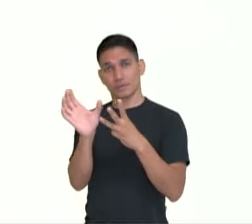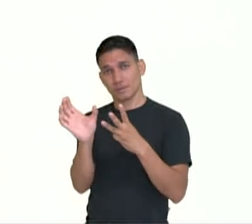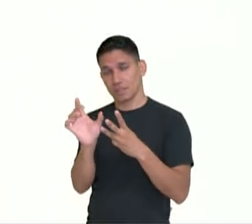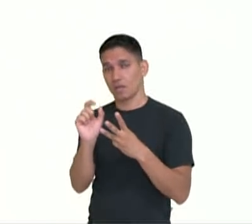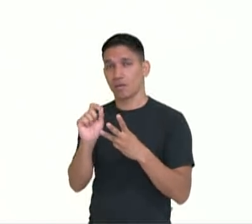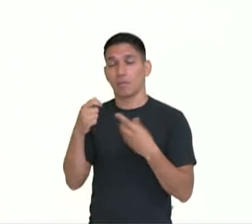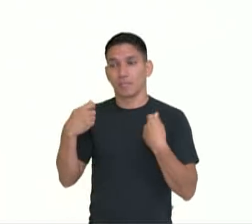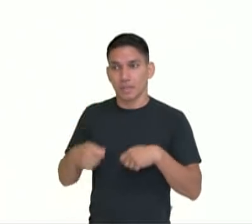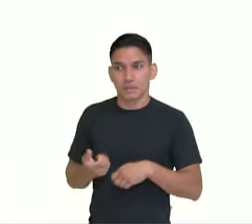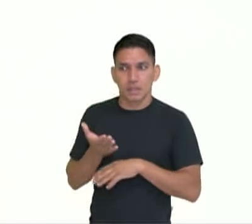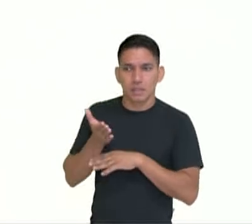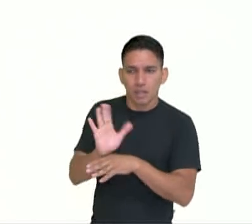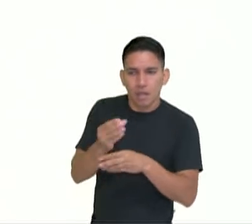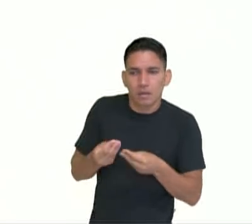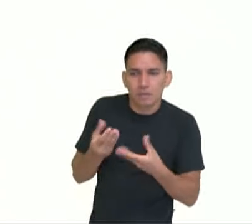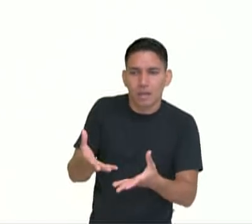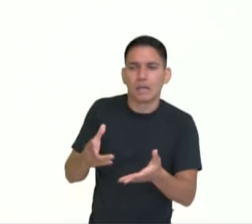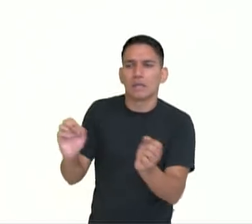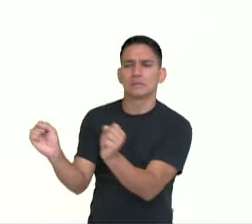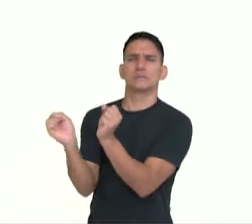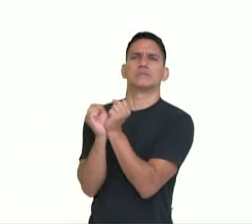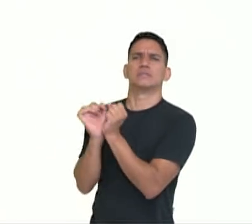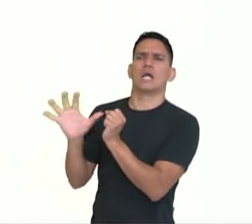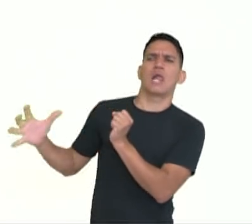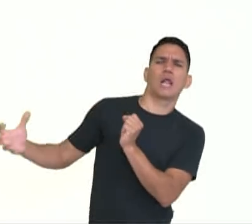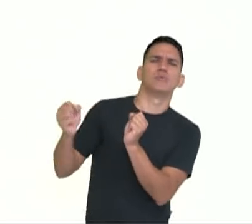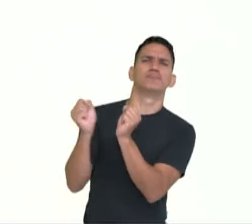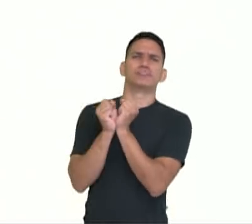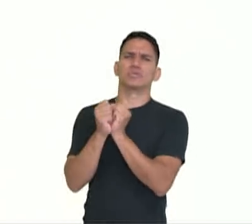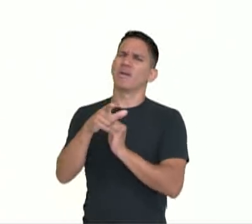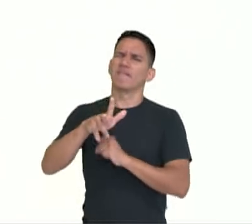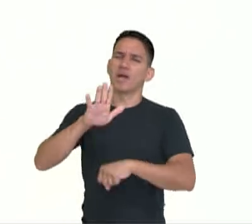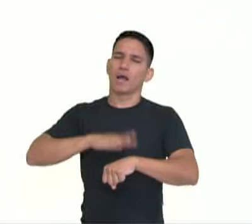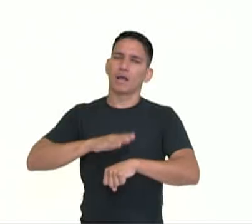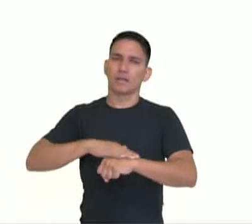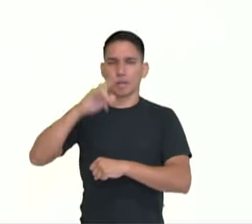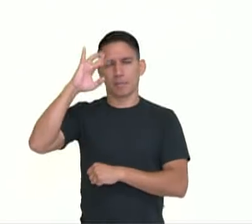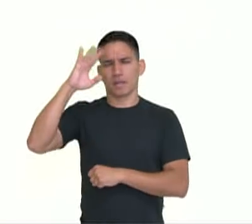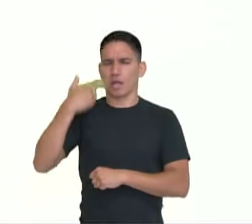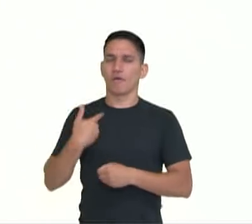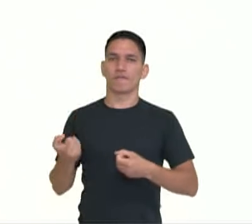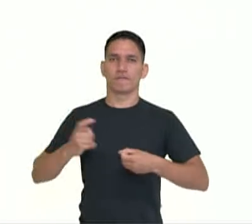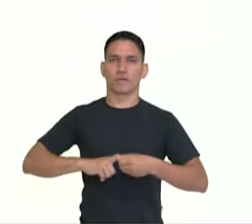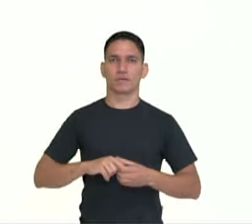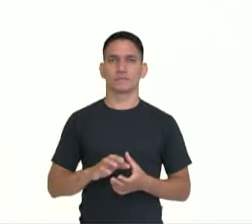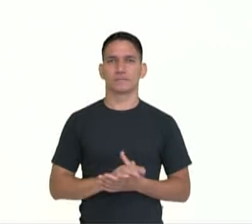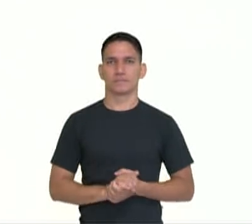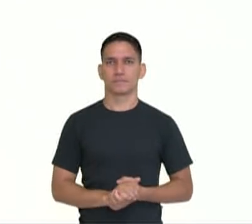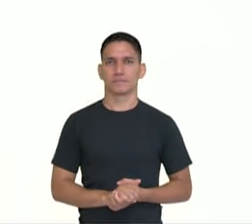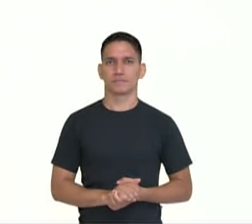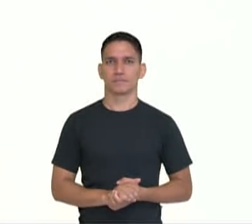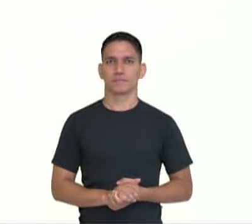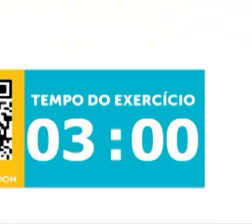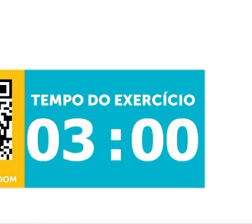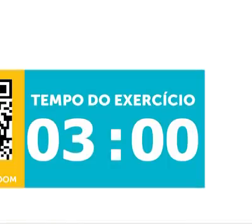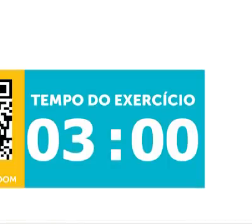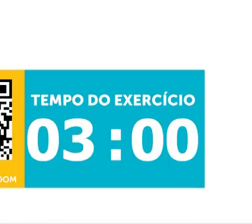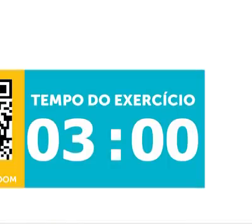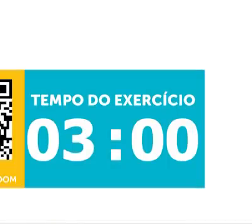A necessidade de aquisição de escravos. Vocês vão ter um tempinho aí para pensar e eu já retorno com a alternativa correta.